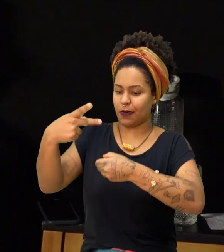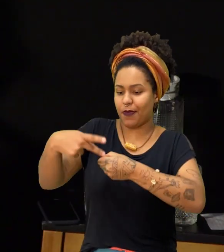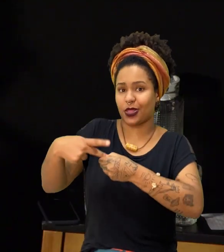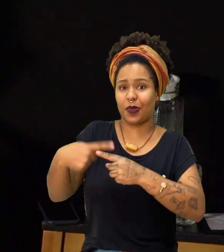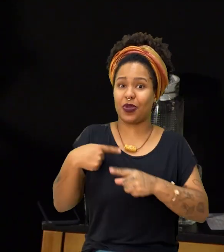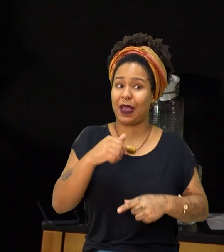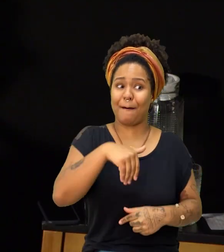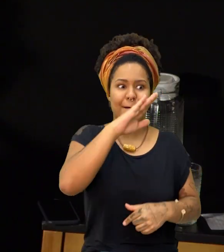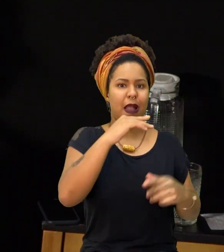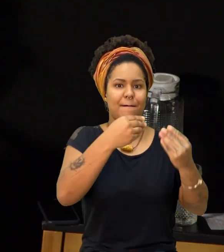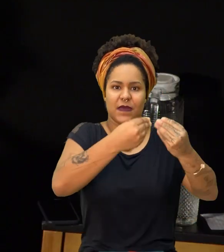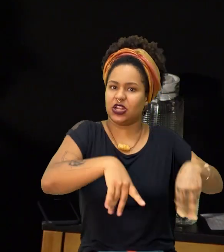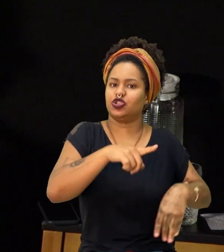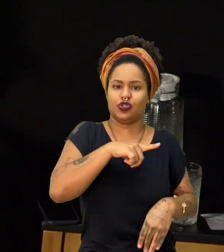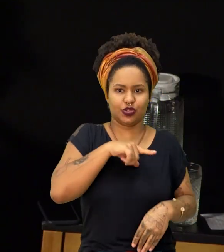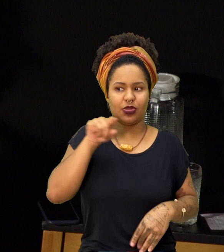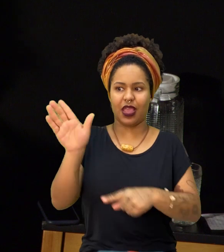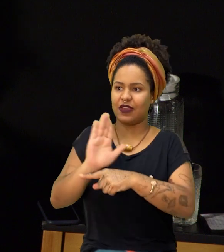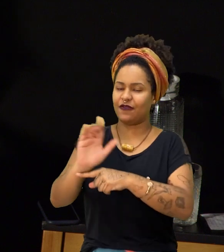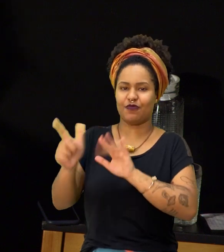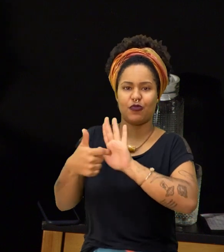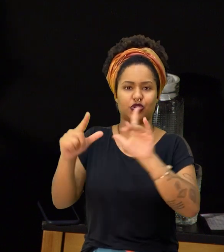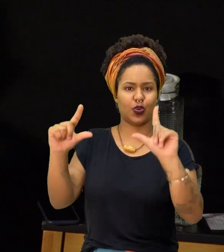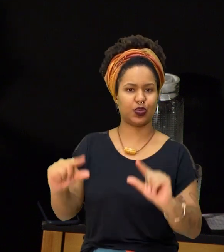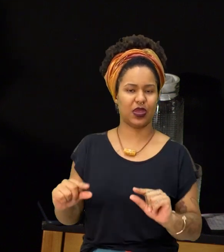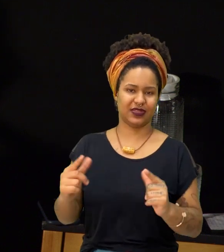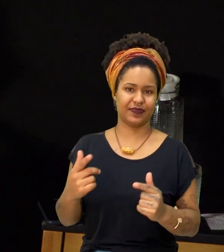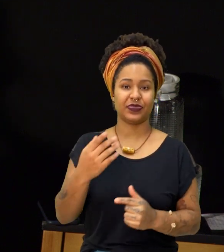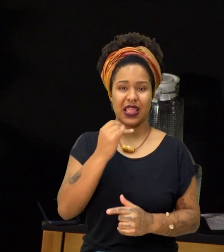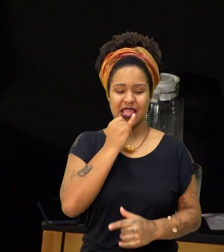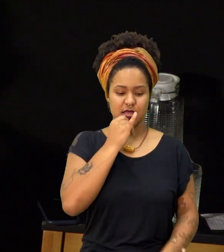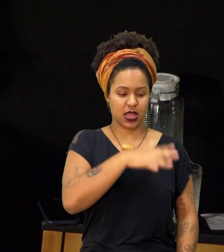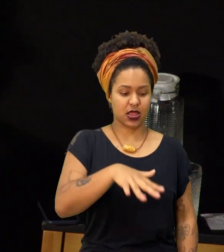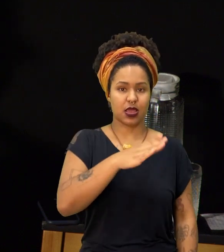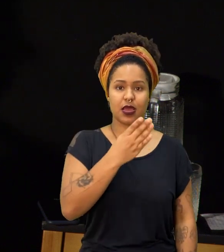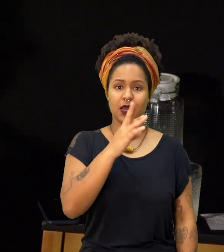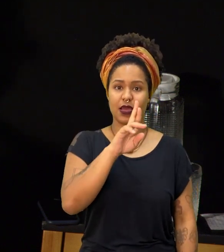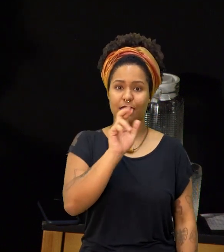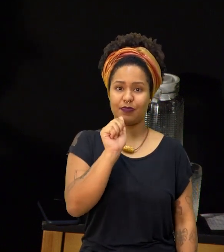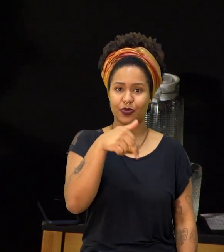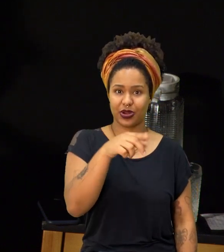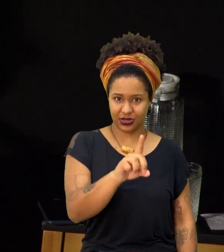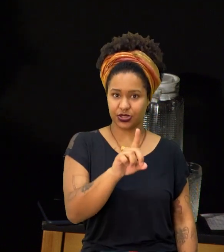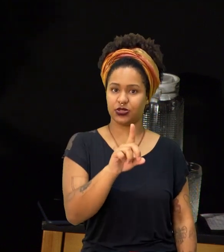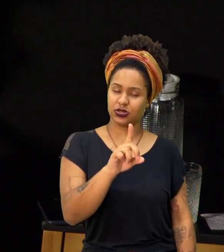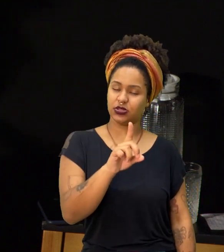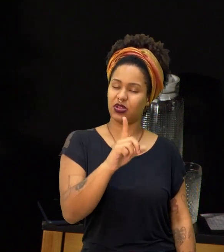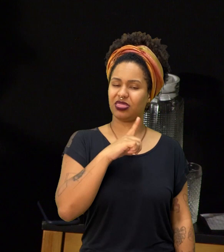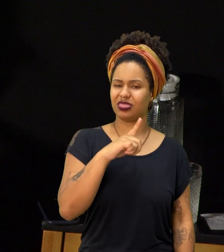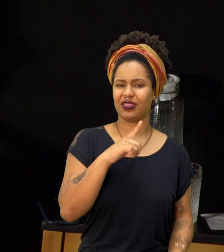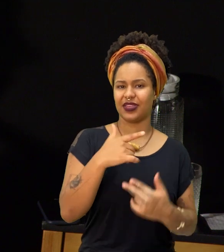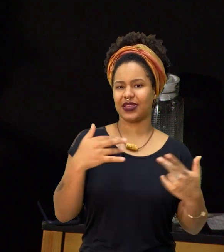colocado aqui, tá certo? A região de Brent, por exemplo, quer dizer, tem lá a coisa do... nós estávamos